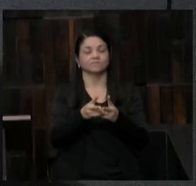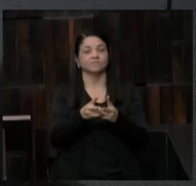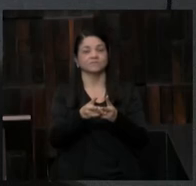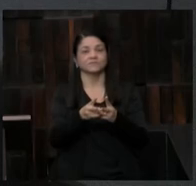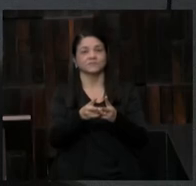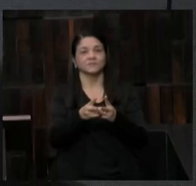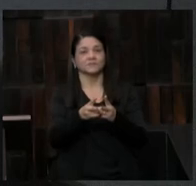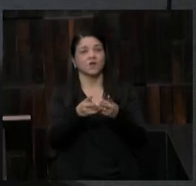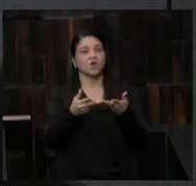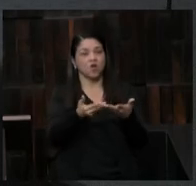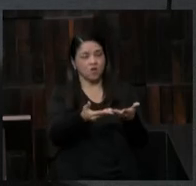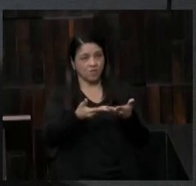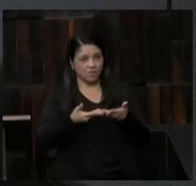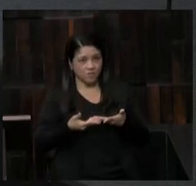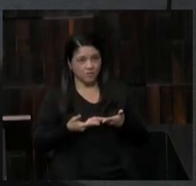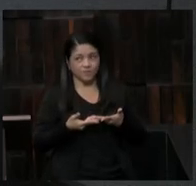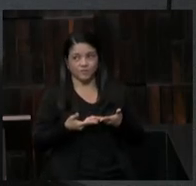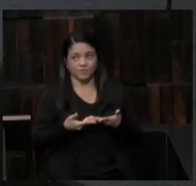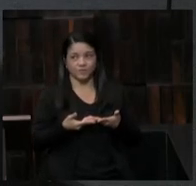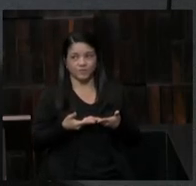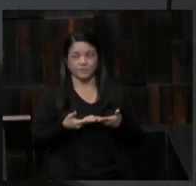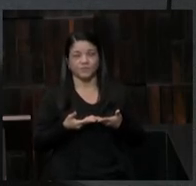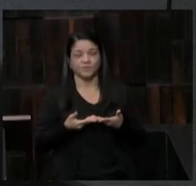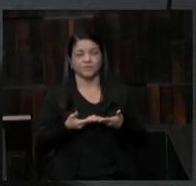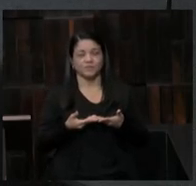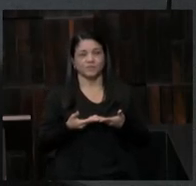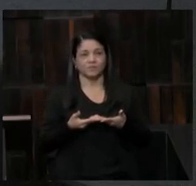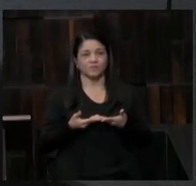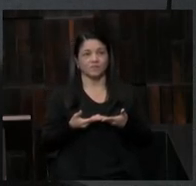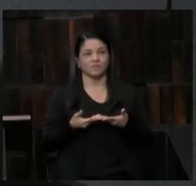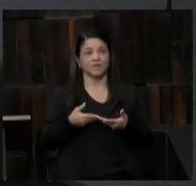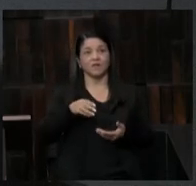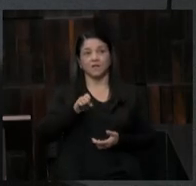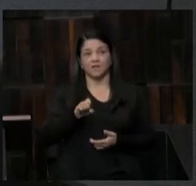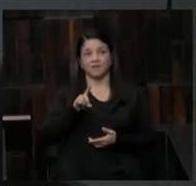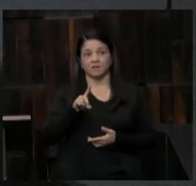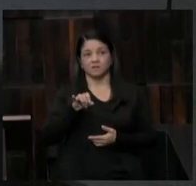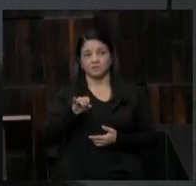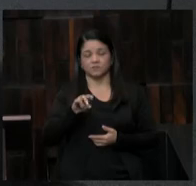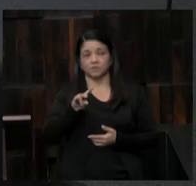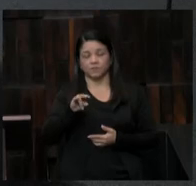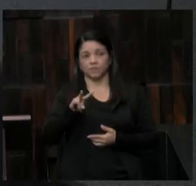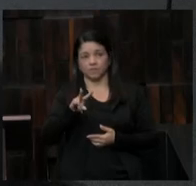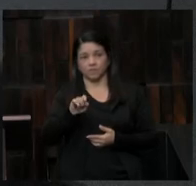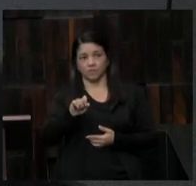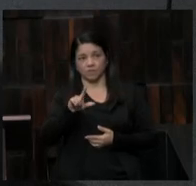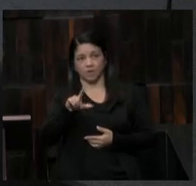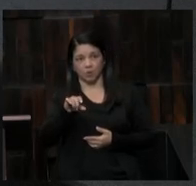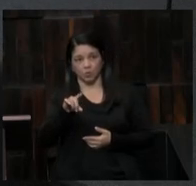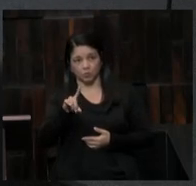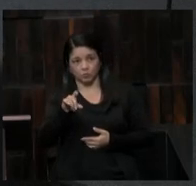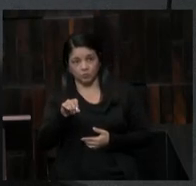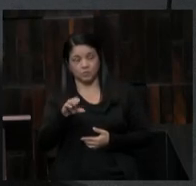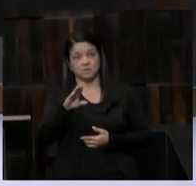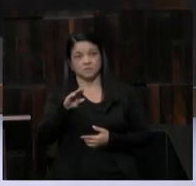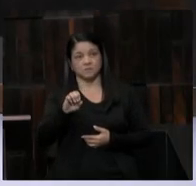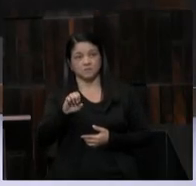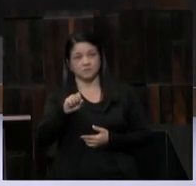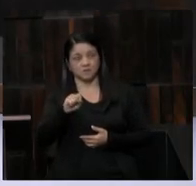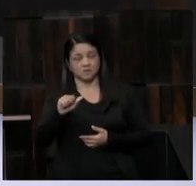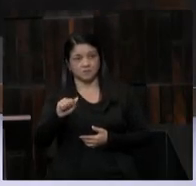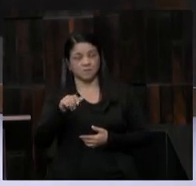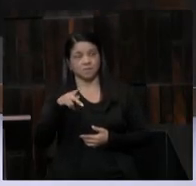vamos convidar o Edivaldo César Pereira, coordenador